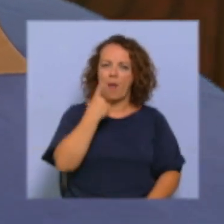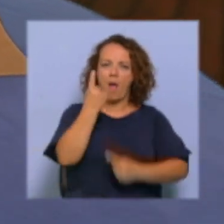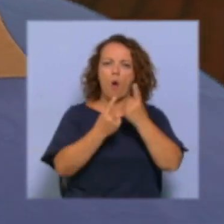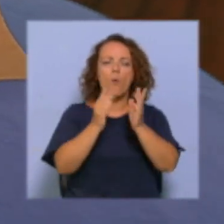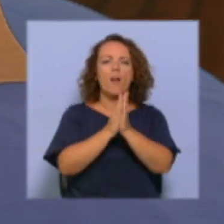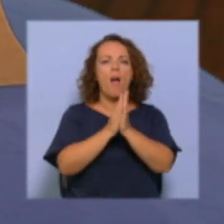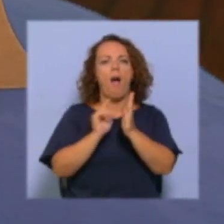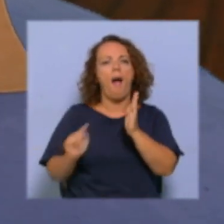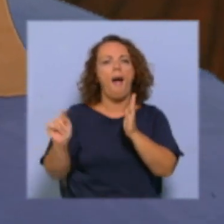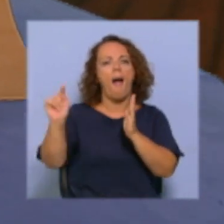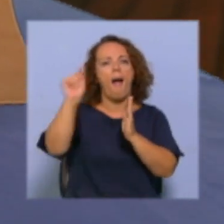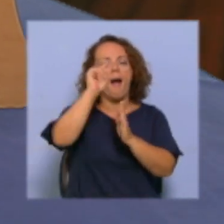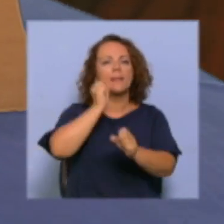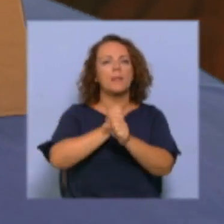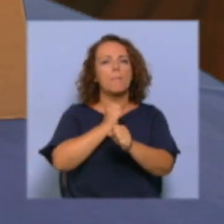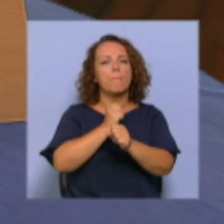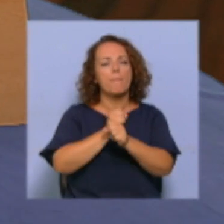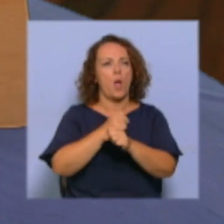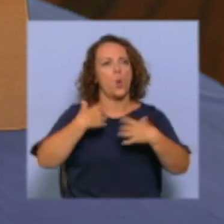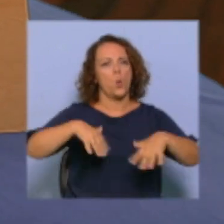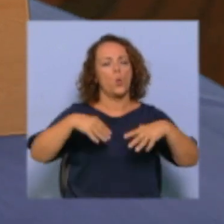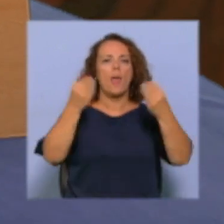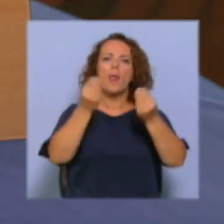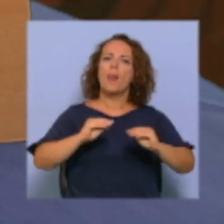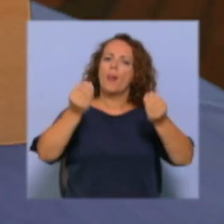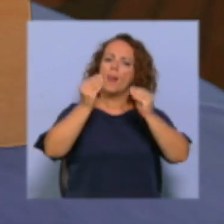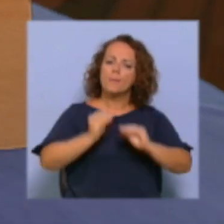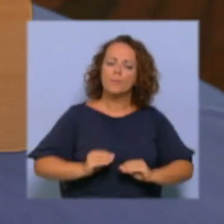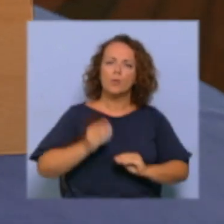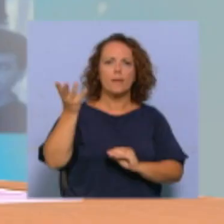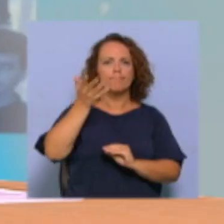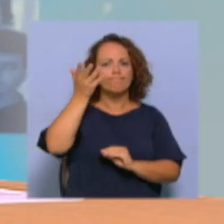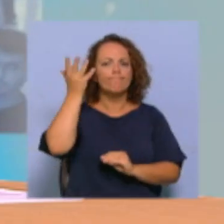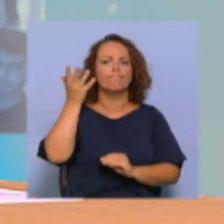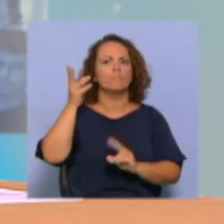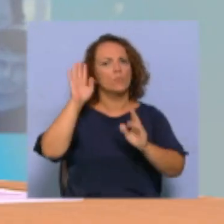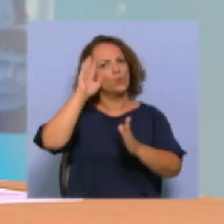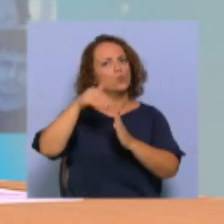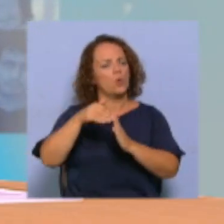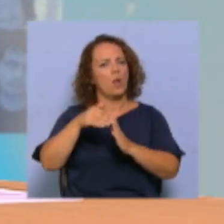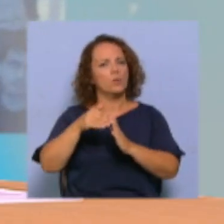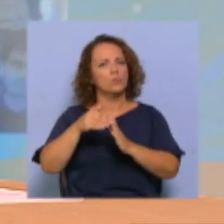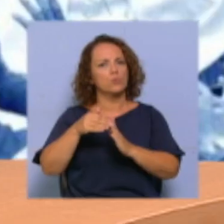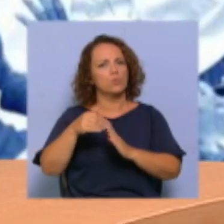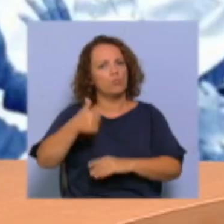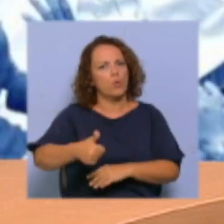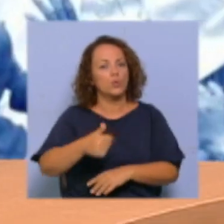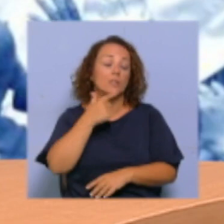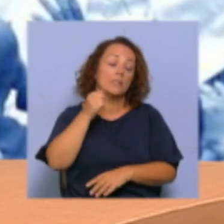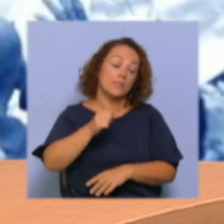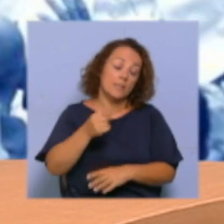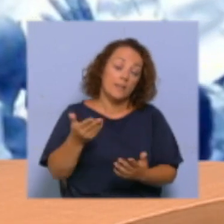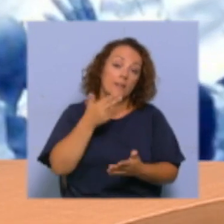há um trabalho muito elaborado nesta matéria e com ótimos resultados. Sim, é outra realidade que ninguém